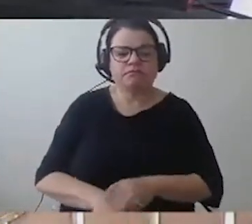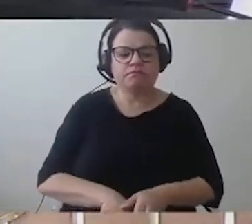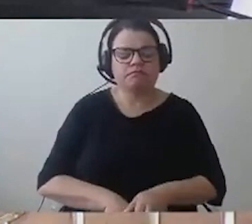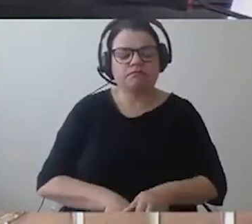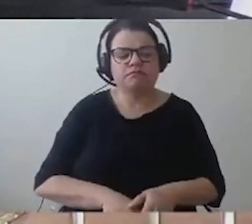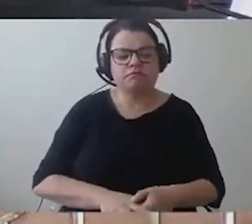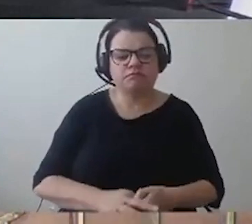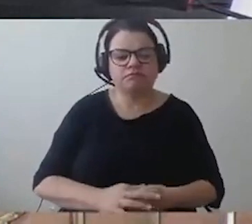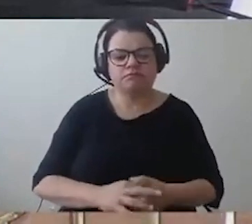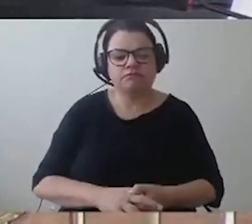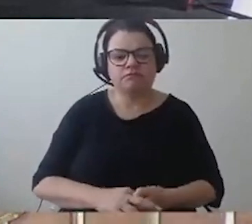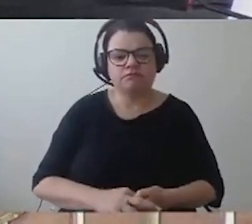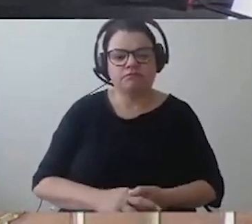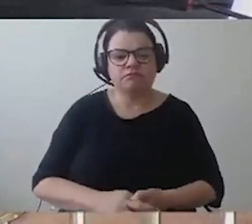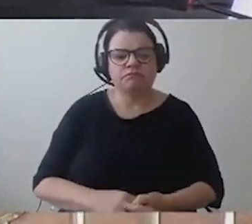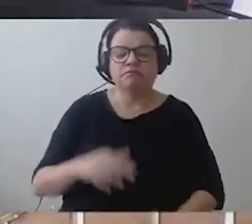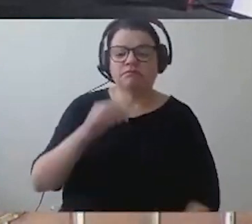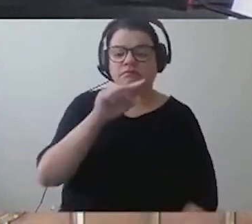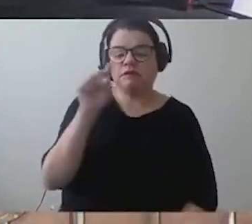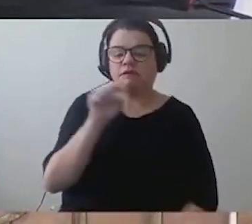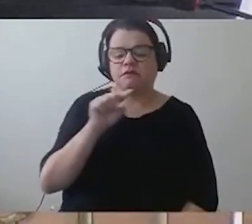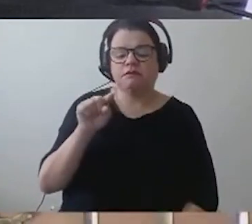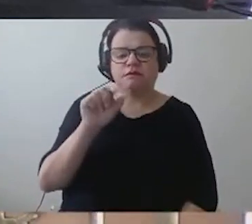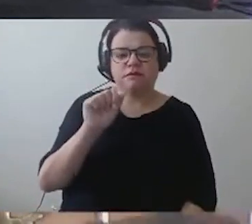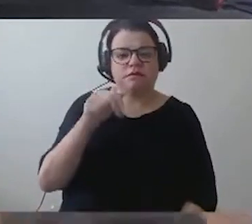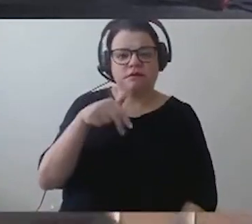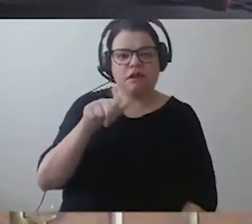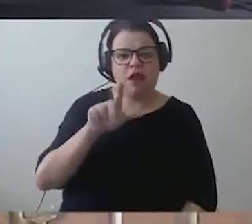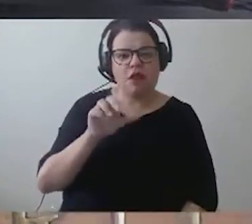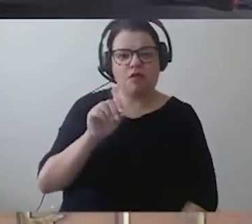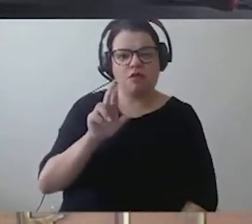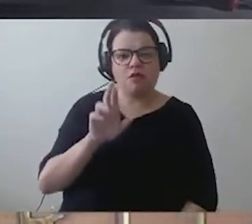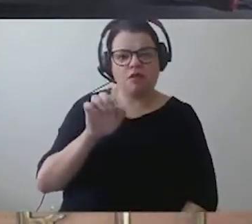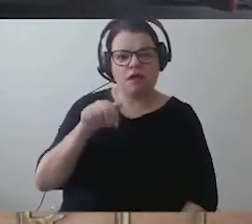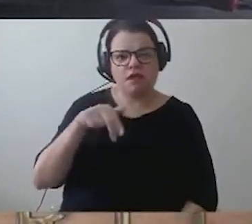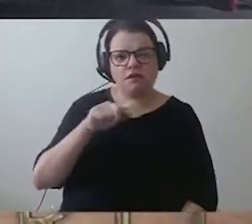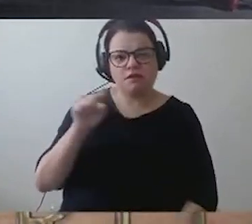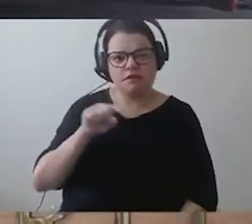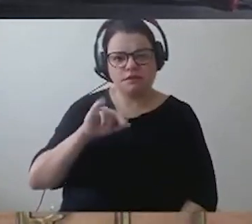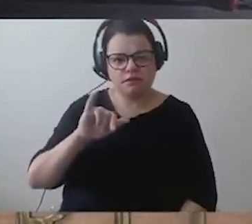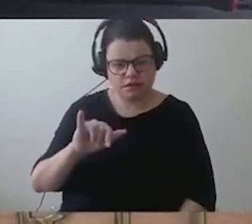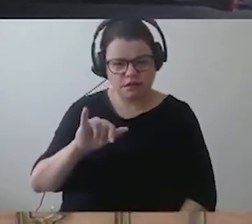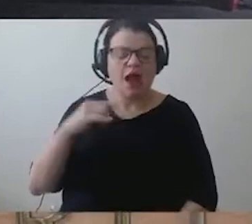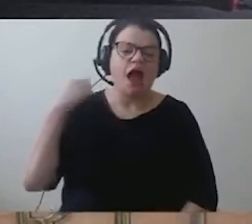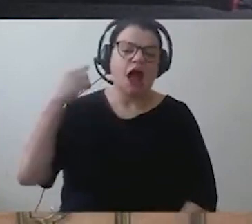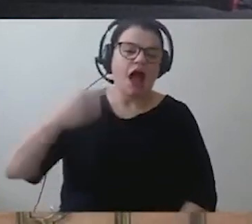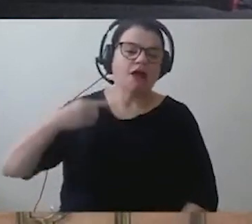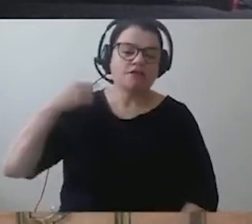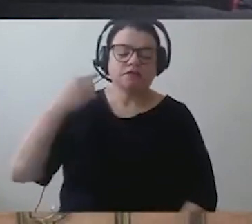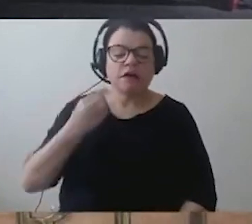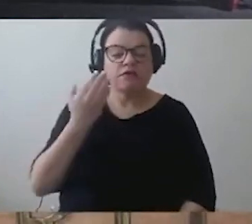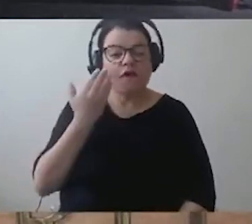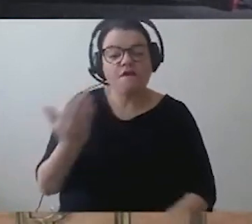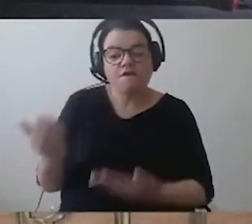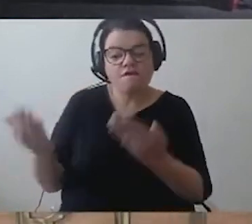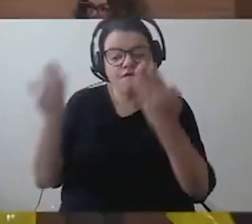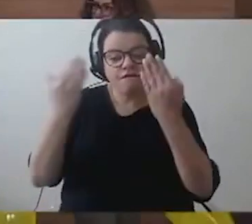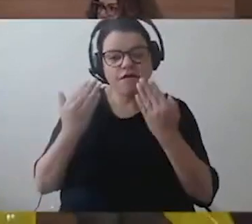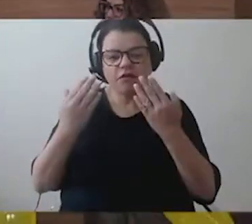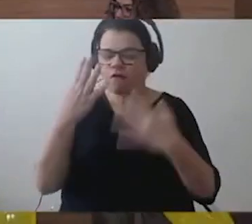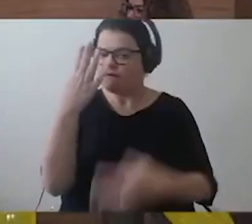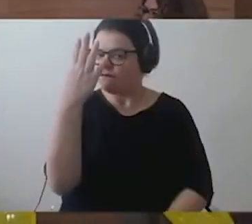Advogados Associados. Obrigado pela presença. Convido que venham à frente para receber o diploma e também fazer o registro desse momento.